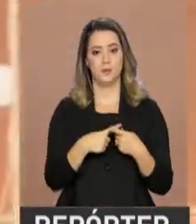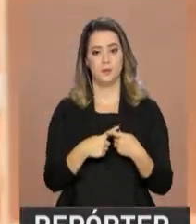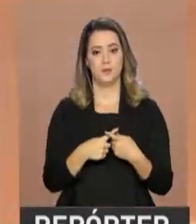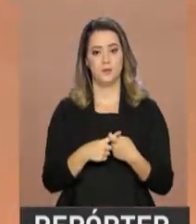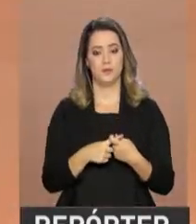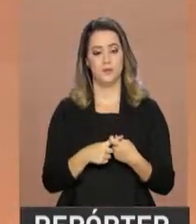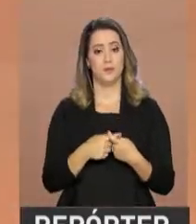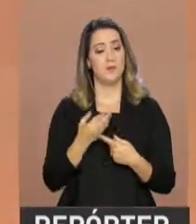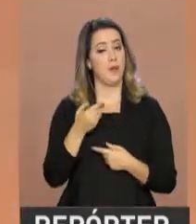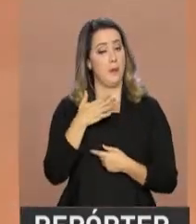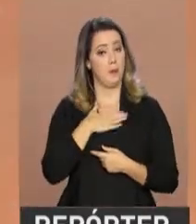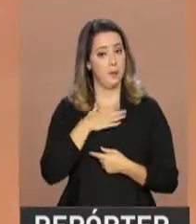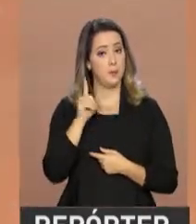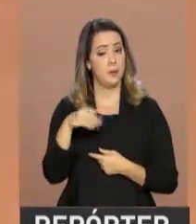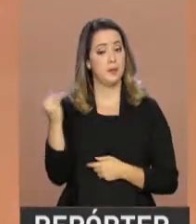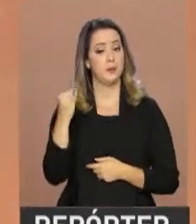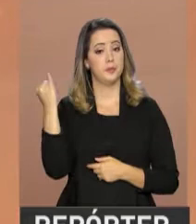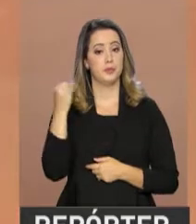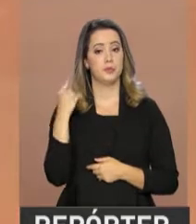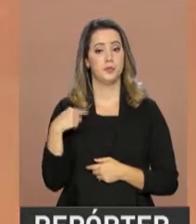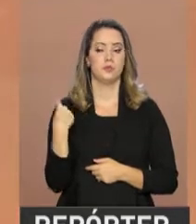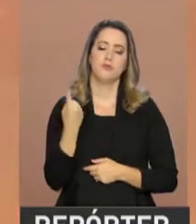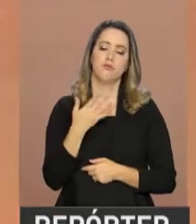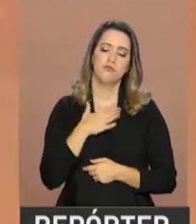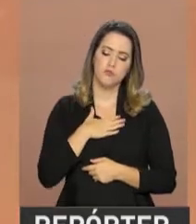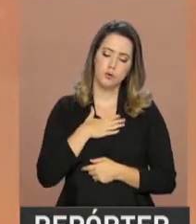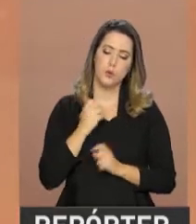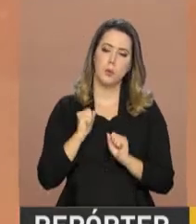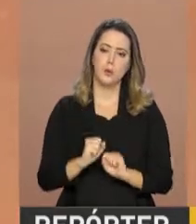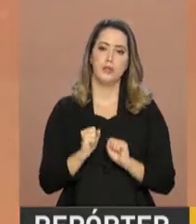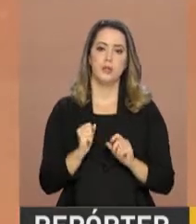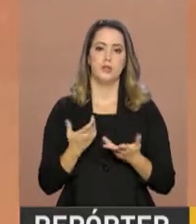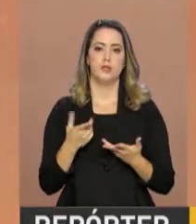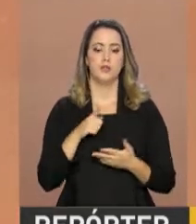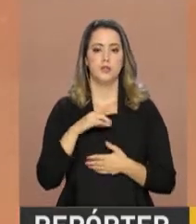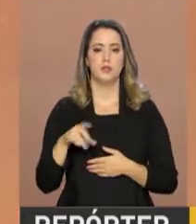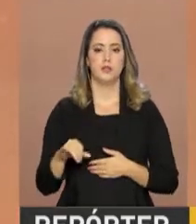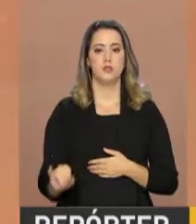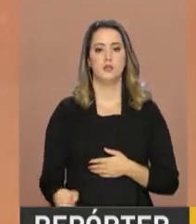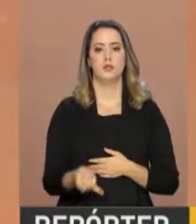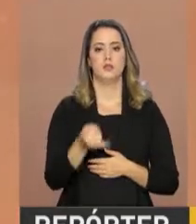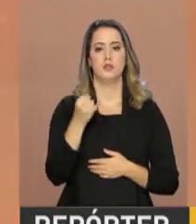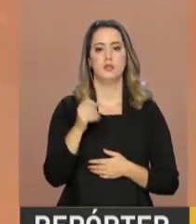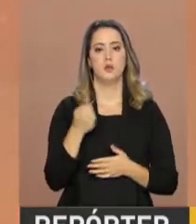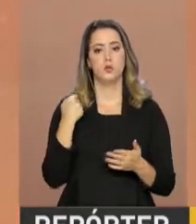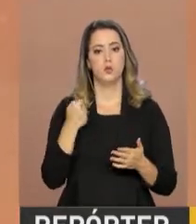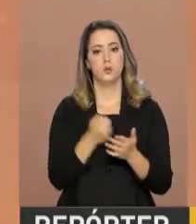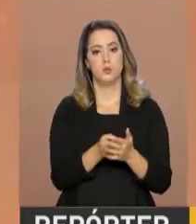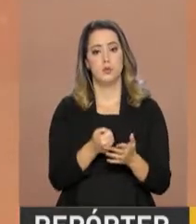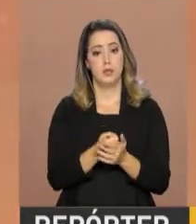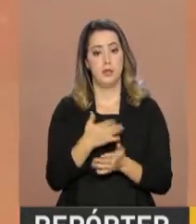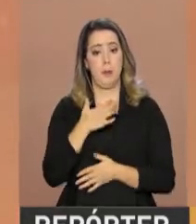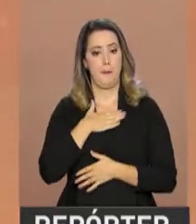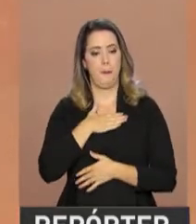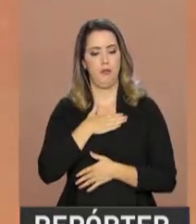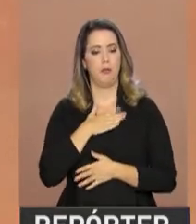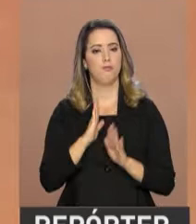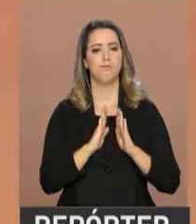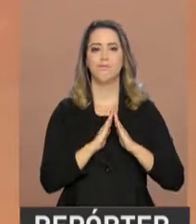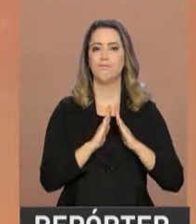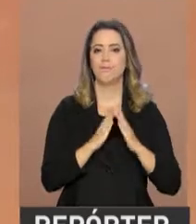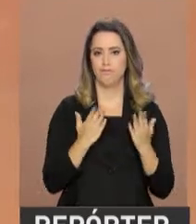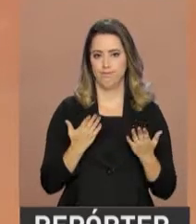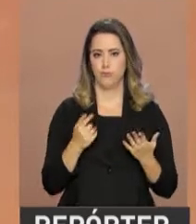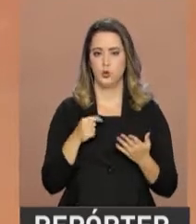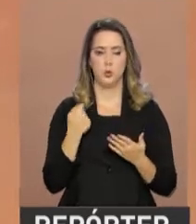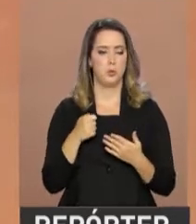Para mim é muito importante, né, porque eu vou ter a oportunidade de de estar pagando uma coisa onde eu vou